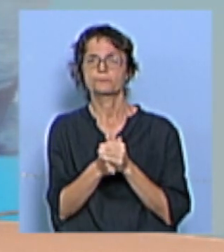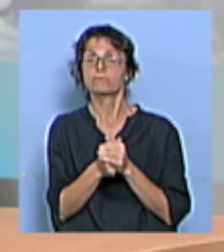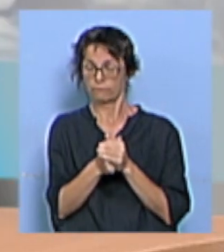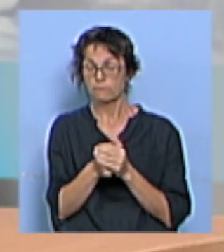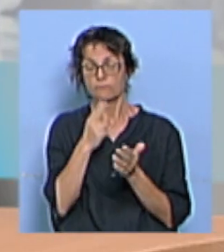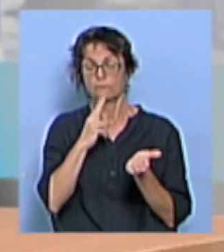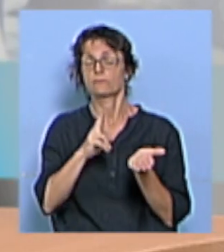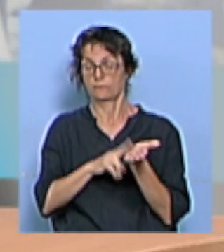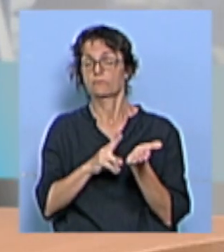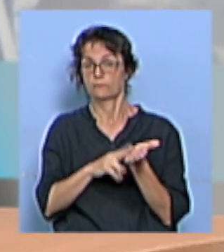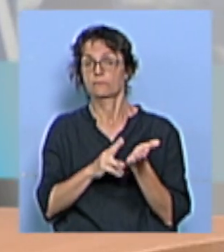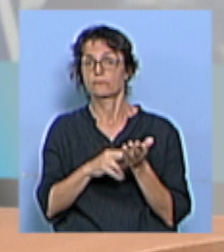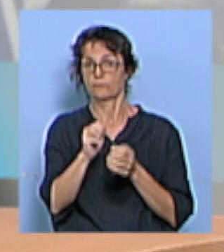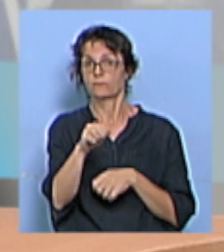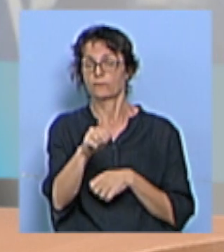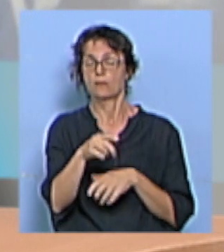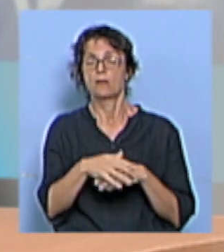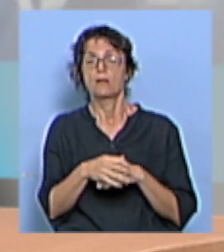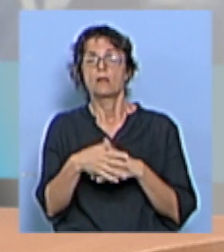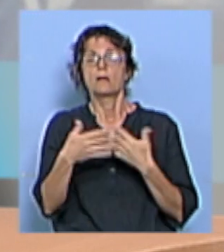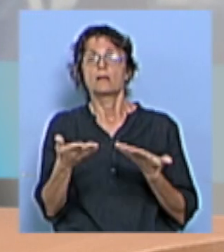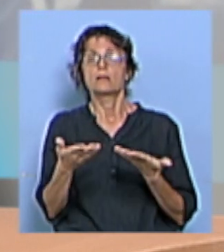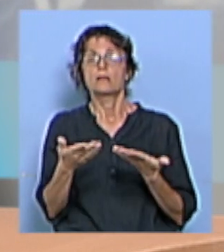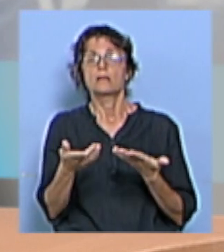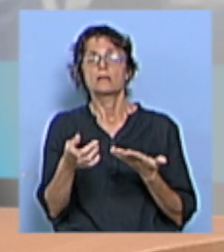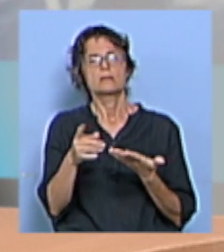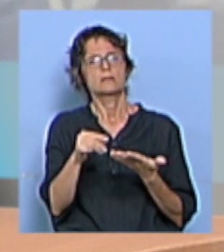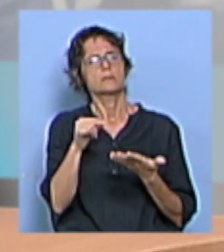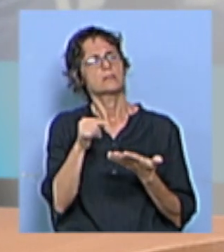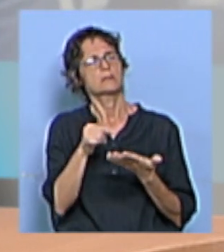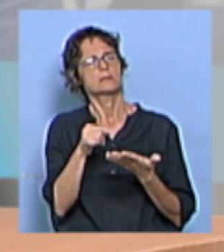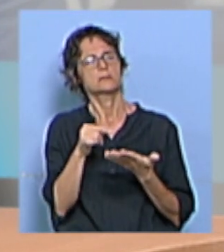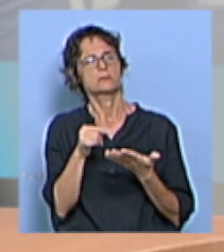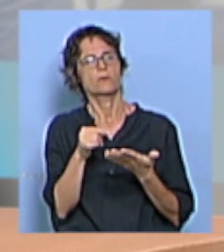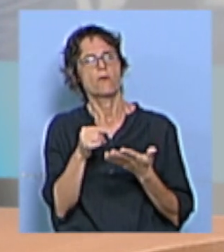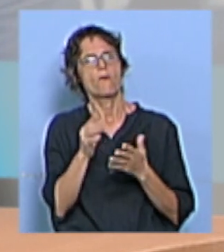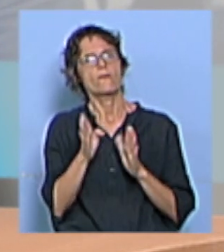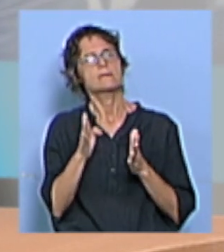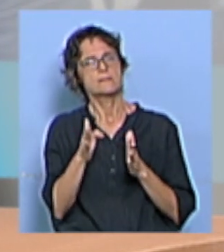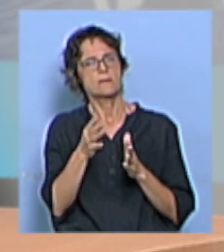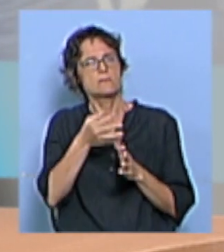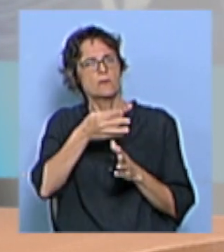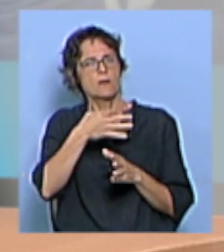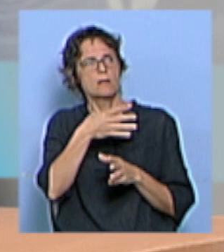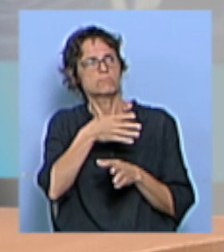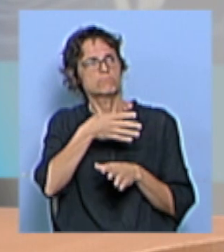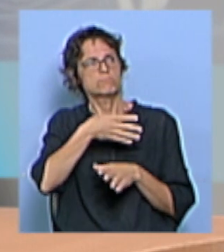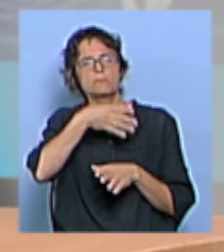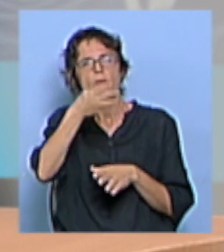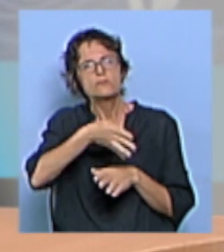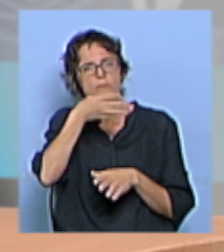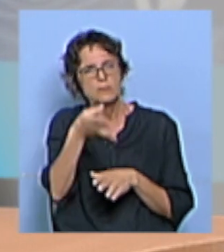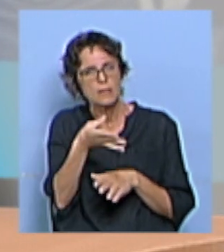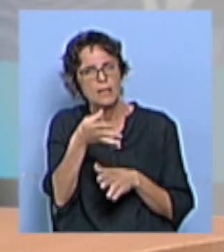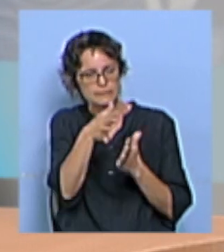dúvida, e carece realmente de alguma explicação no sentido de algum bom entendimento do que aqui